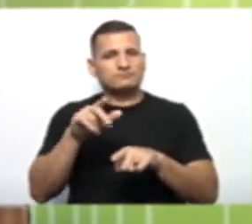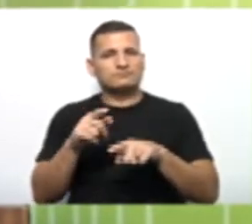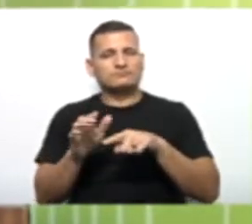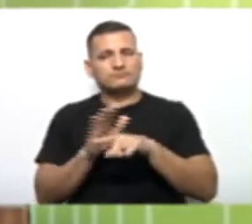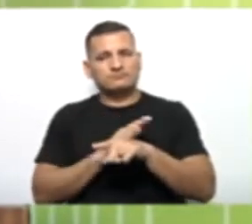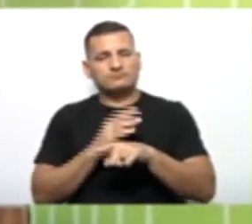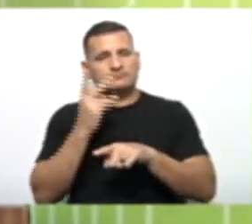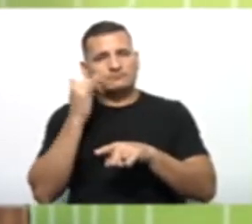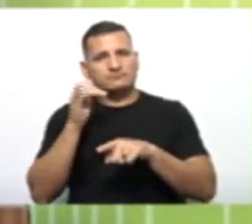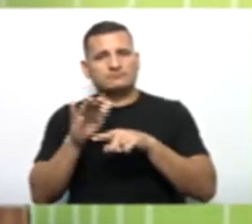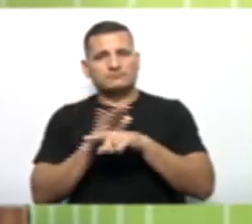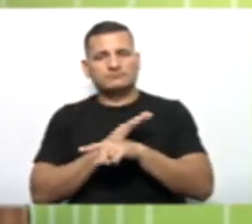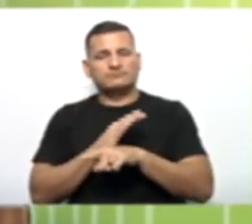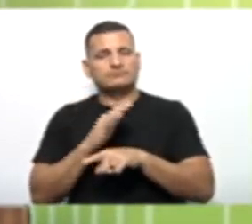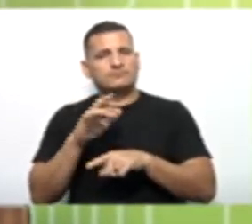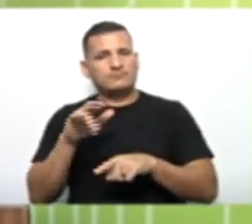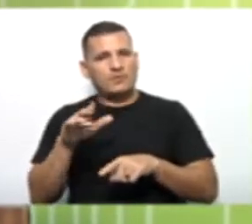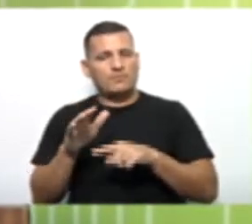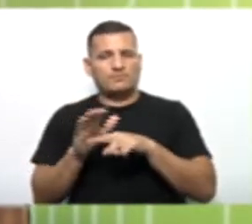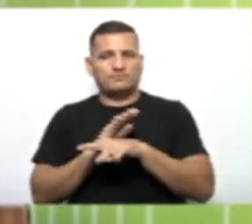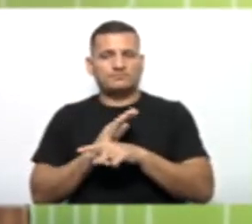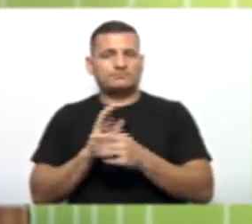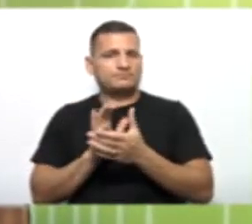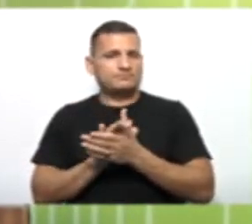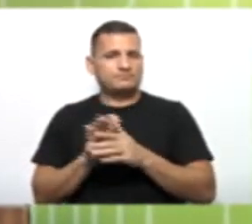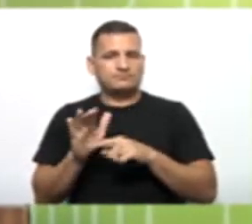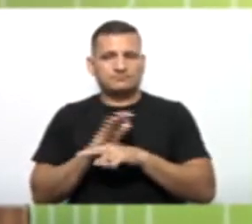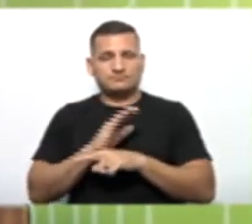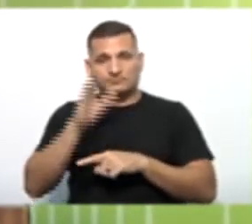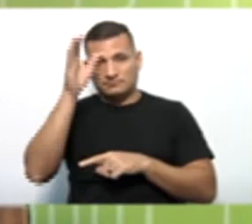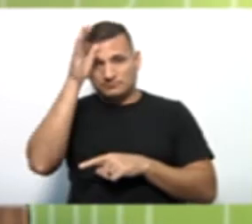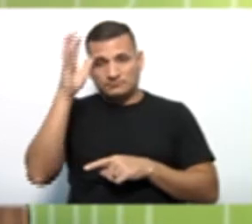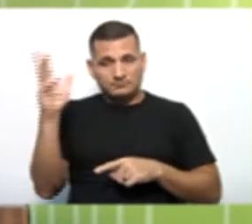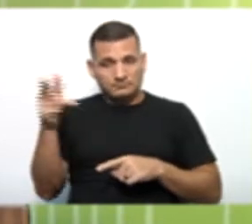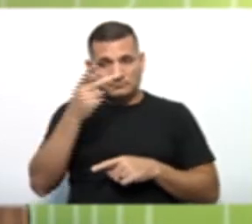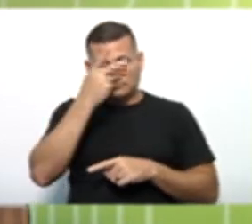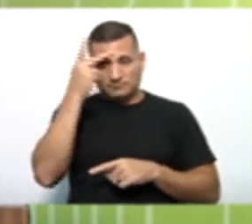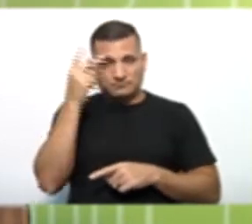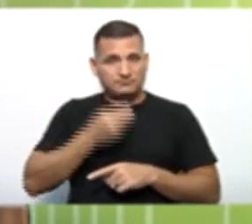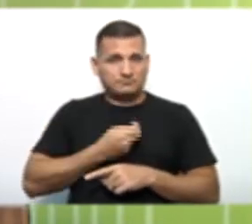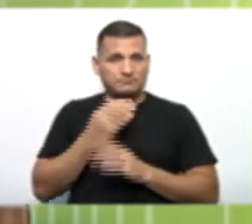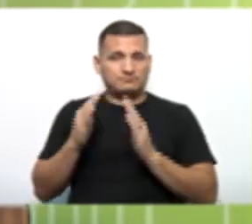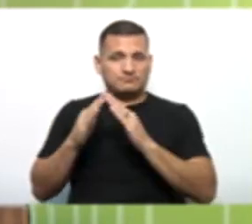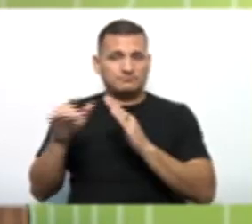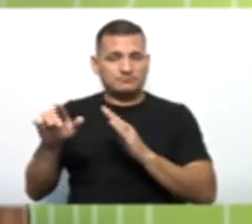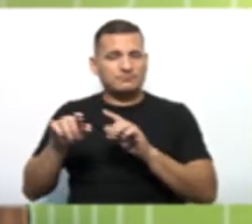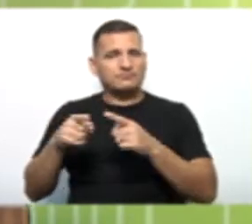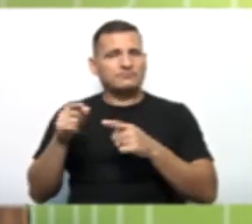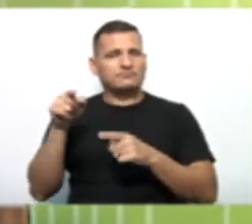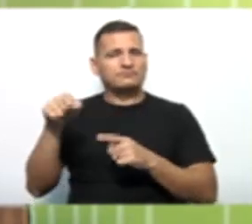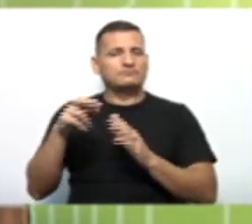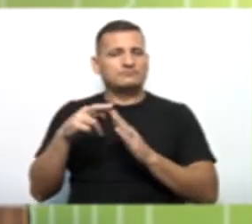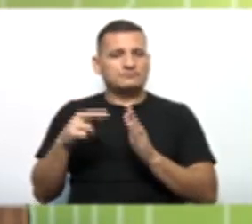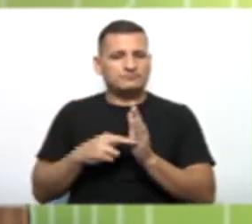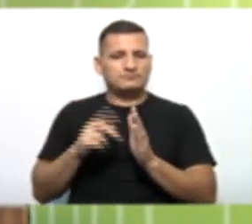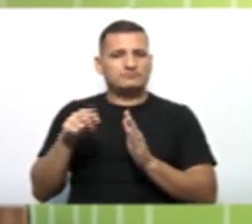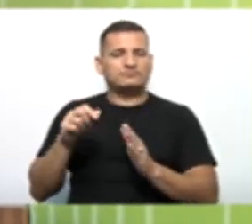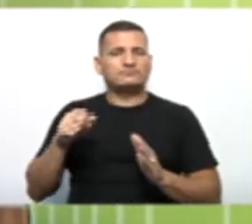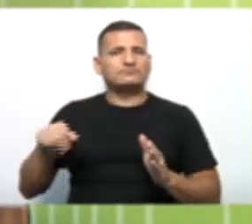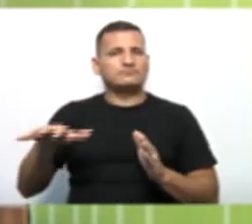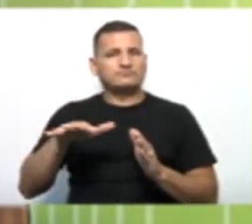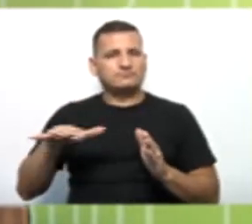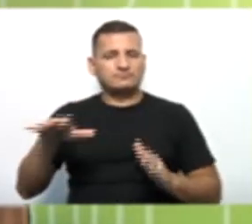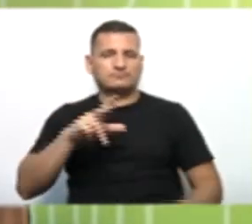pai a minha mãe a minha esposa o meu tio todas as pessoas que vivem na casa mais essas regras elas são construídas no âmbito